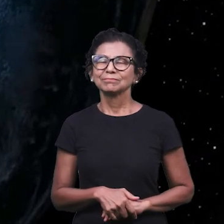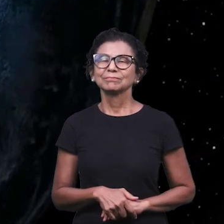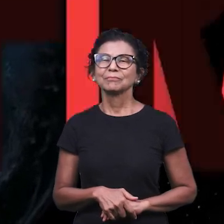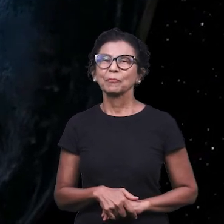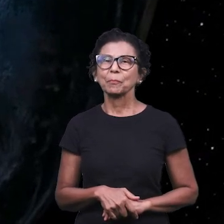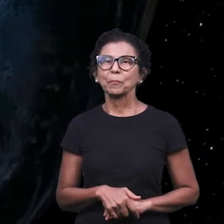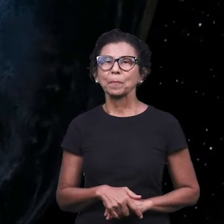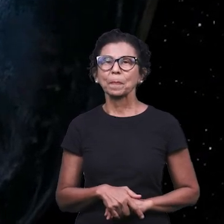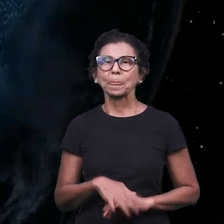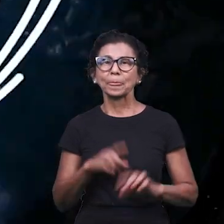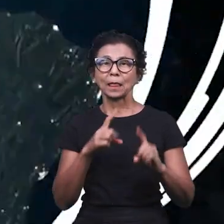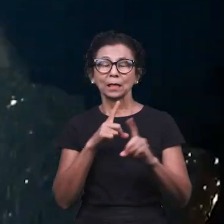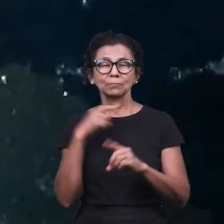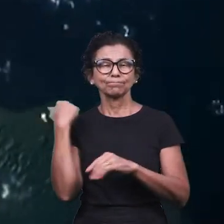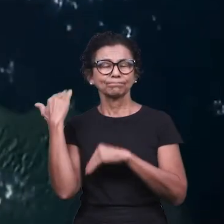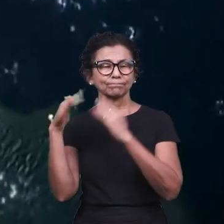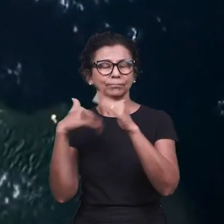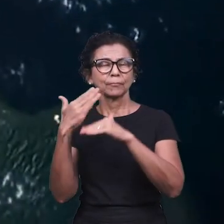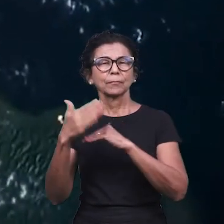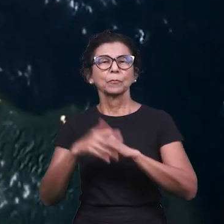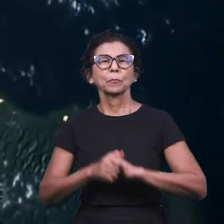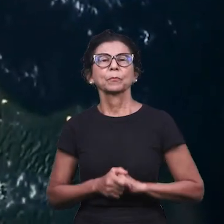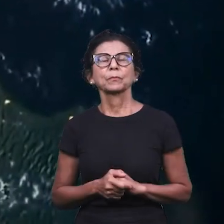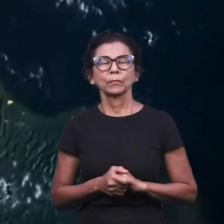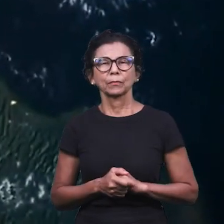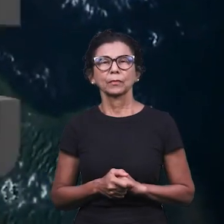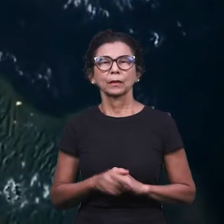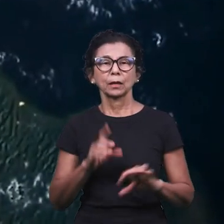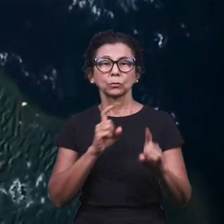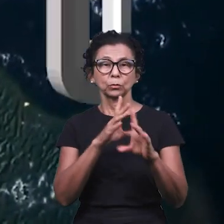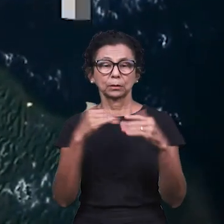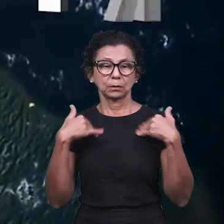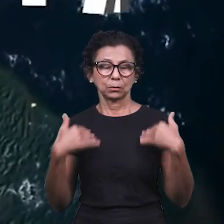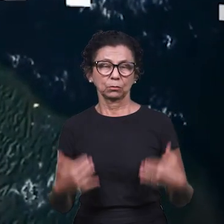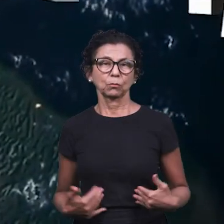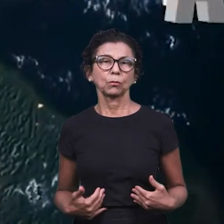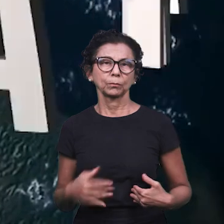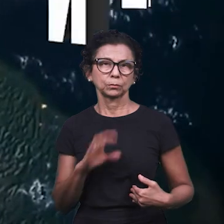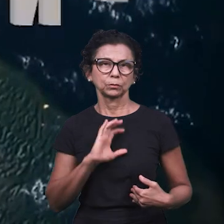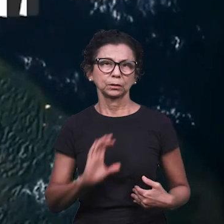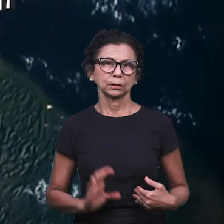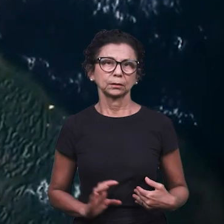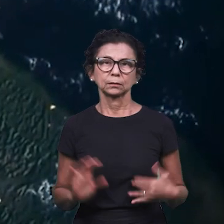Que é diferente. Mas olha só, o satélite para as igrejas.